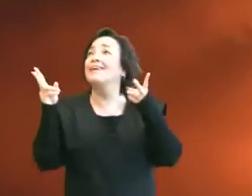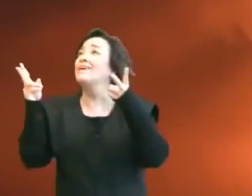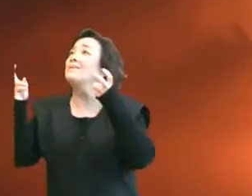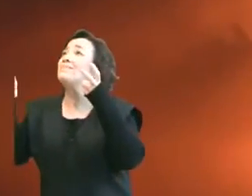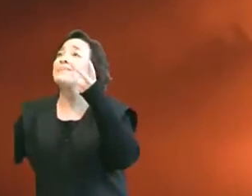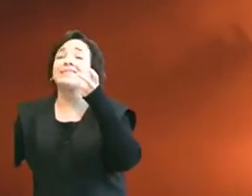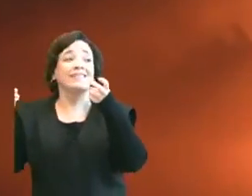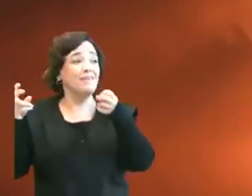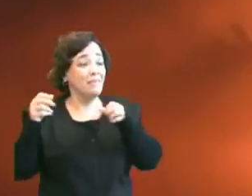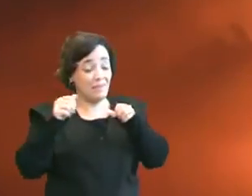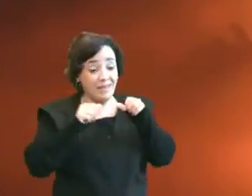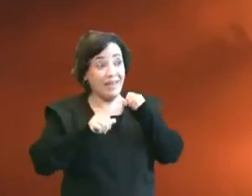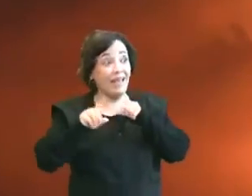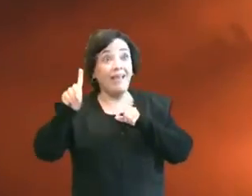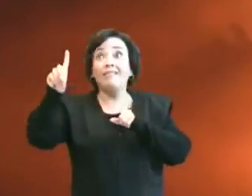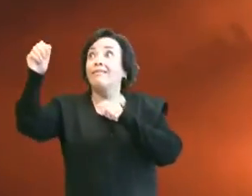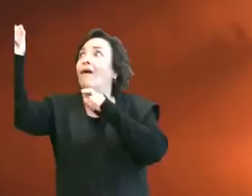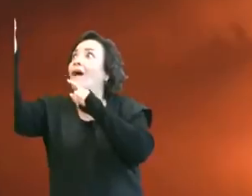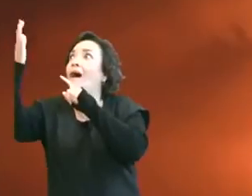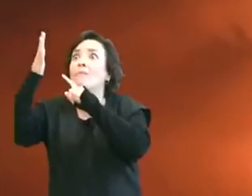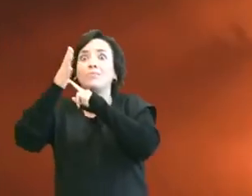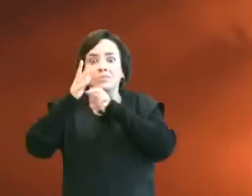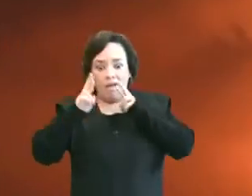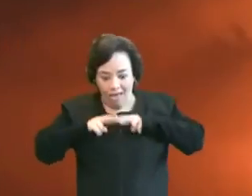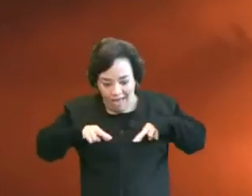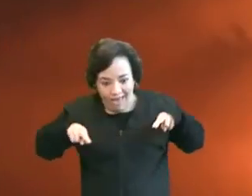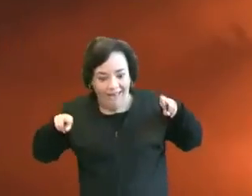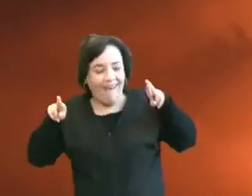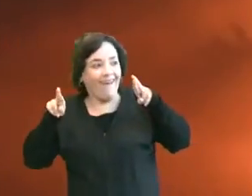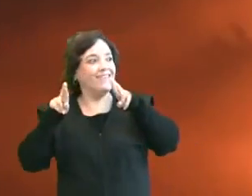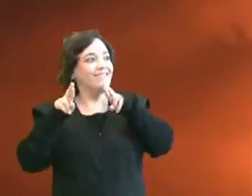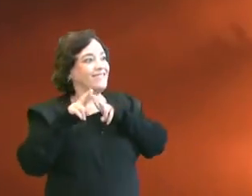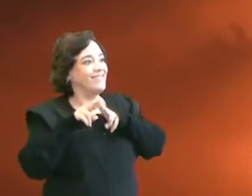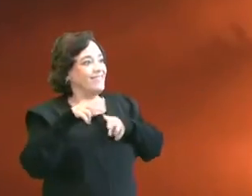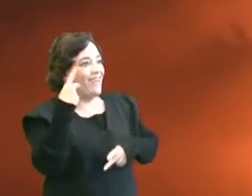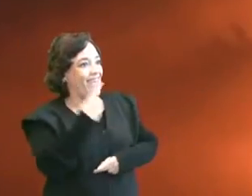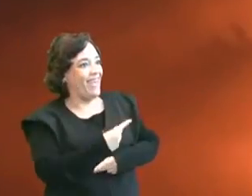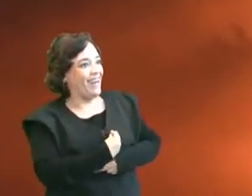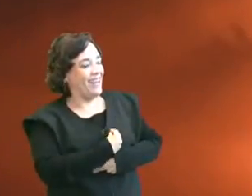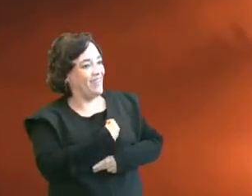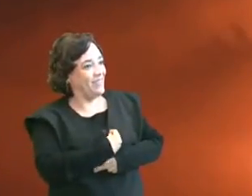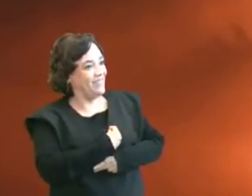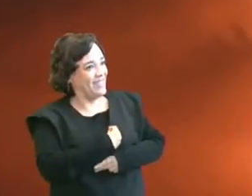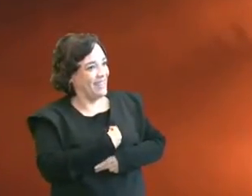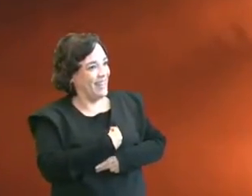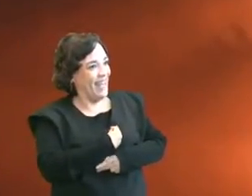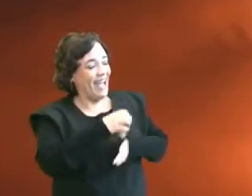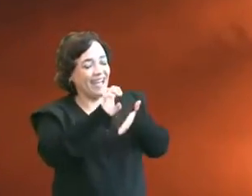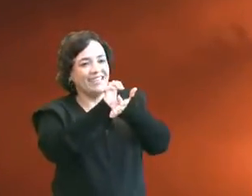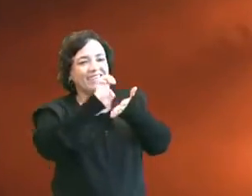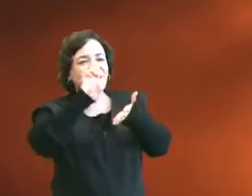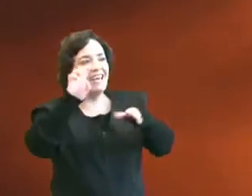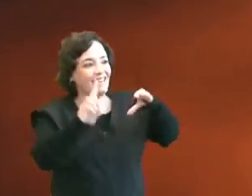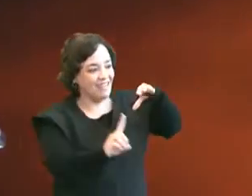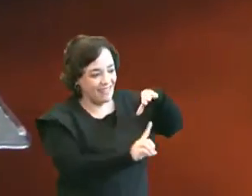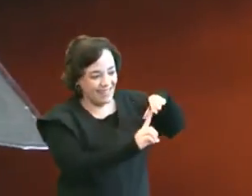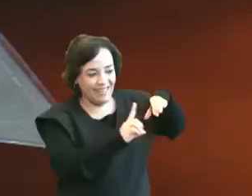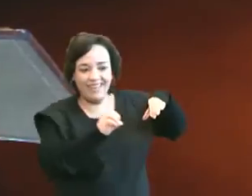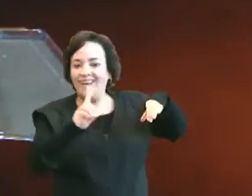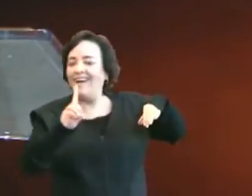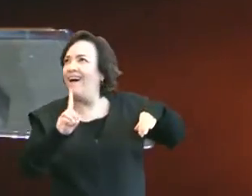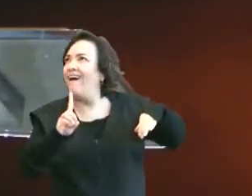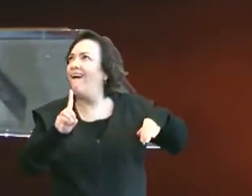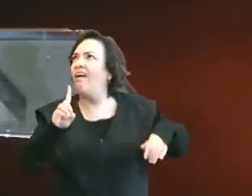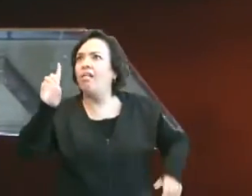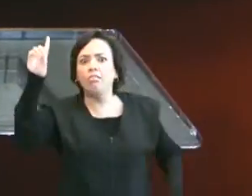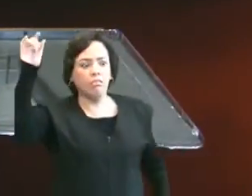uma revelação restauradora de Deus. Quando ele sai, Deus fala com